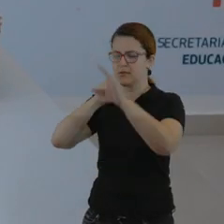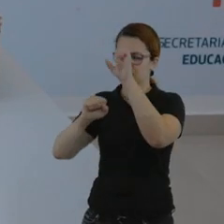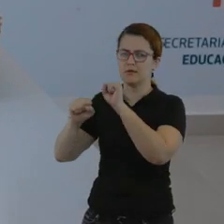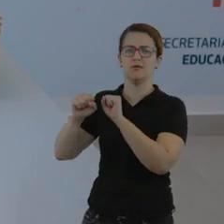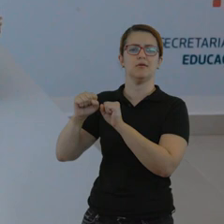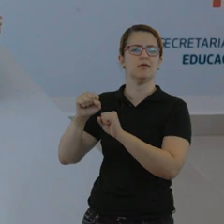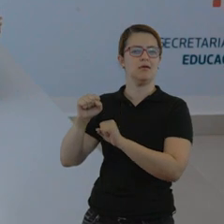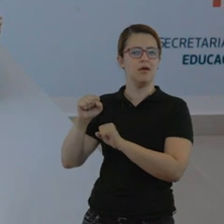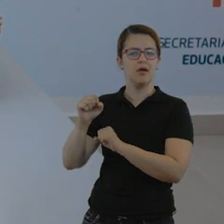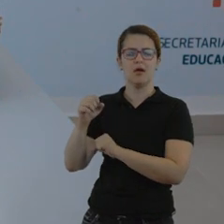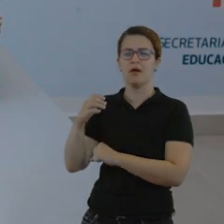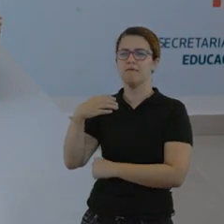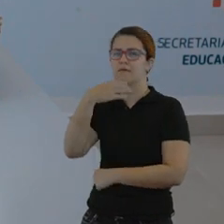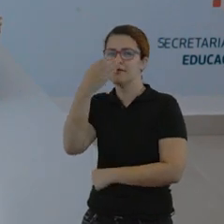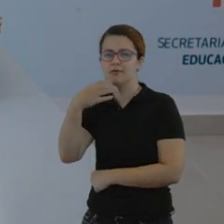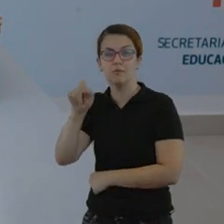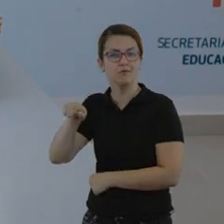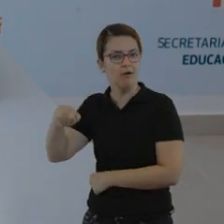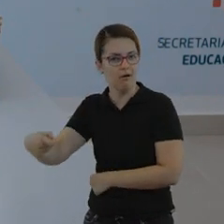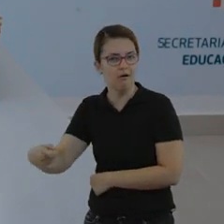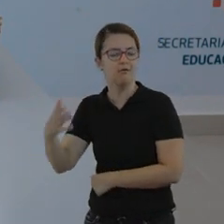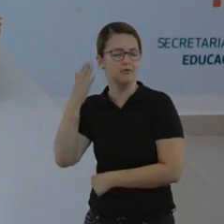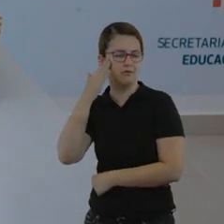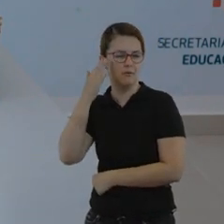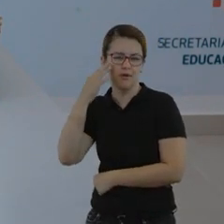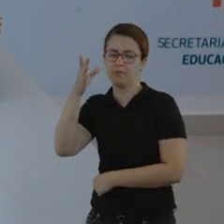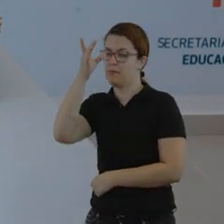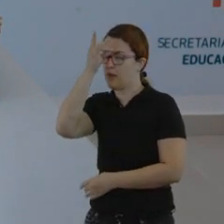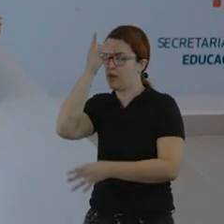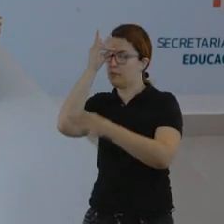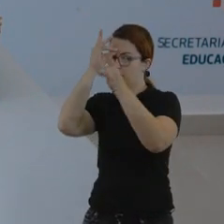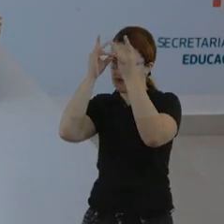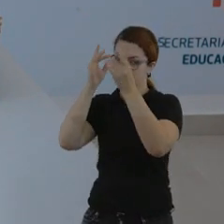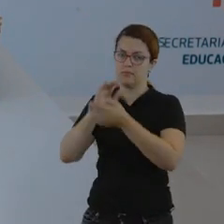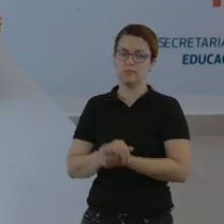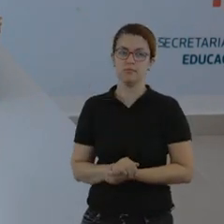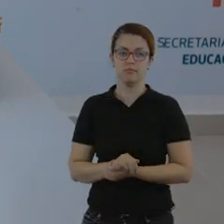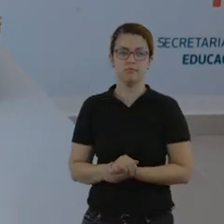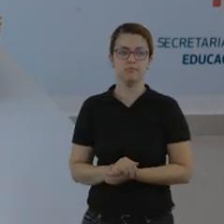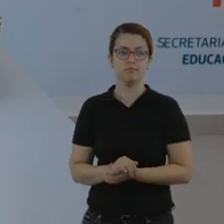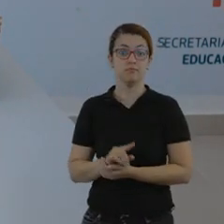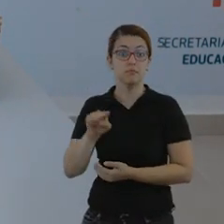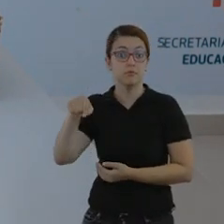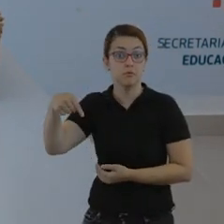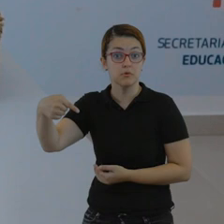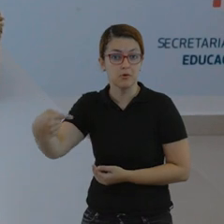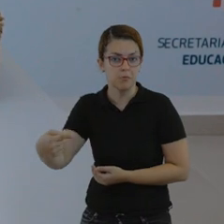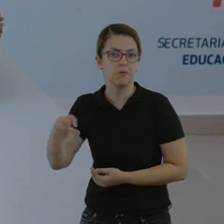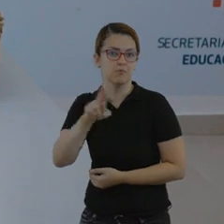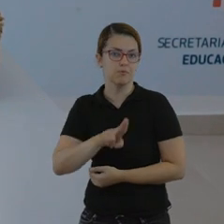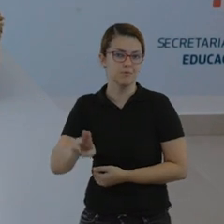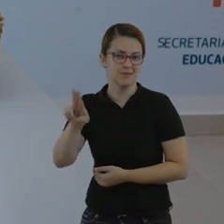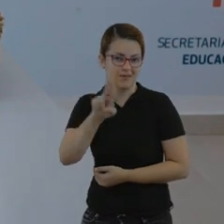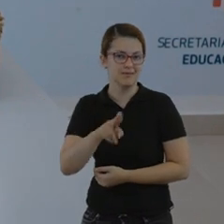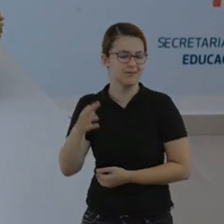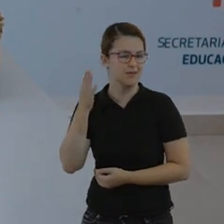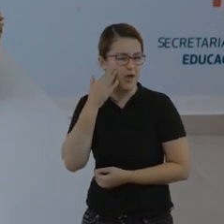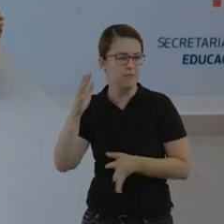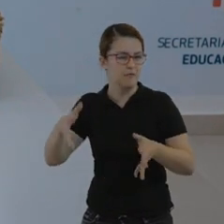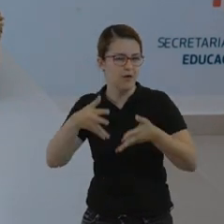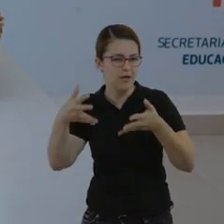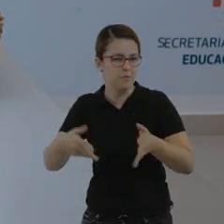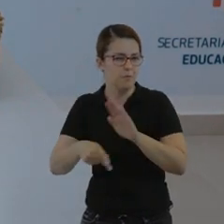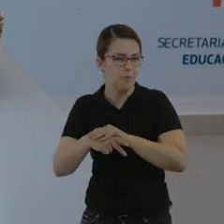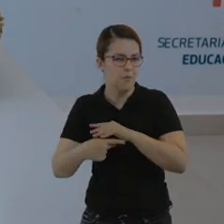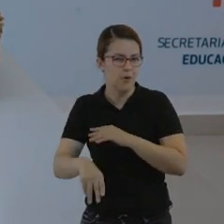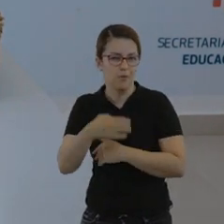criança de B1 ainda está aprendendo a falar. Então a gente tem que ter esse cuidado com as crianças. E essas frutas depois você vai poder usar. Você faz uma salada de fruta